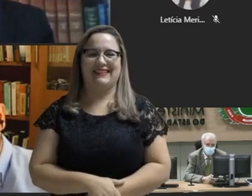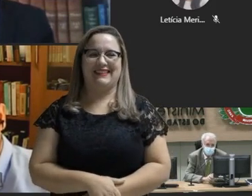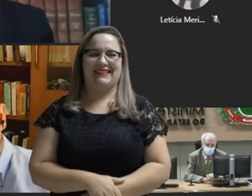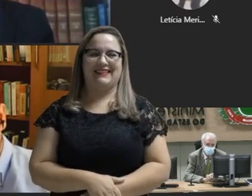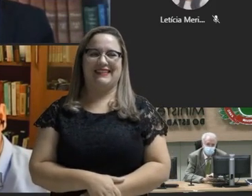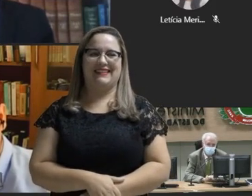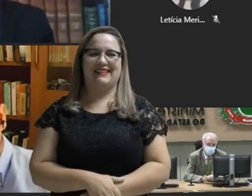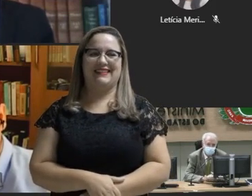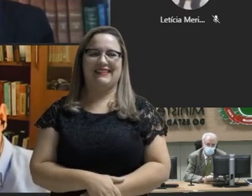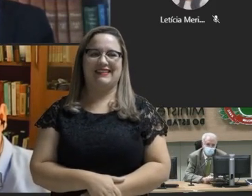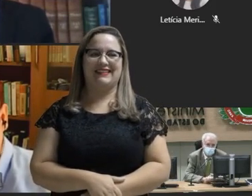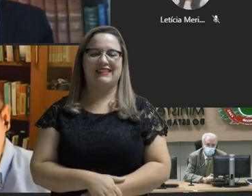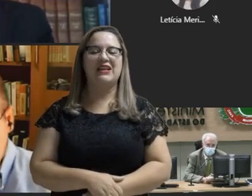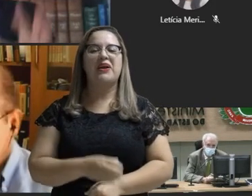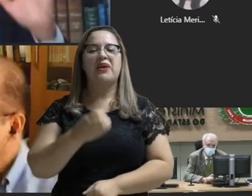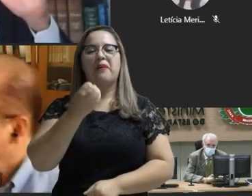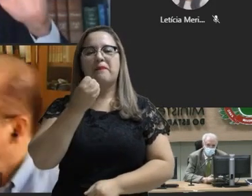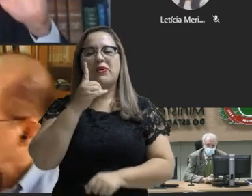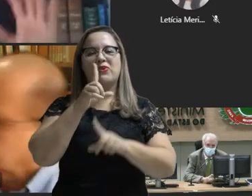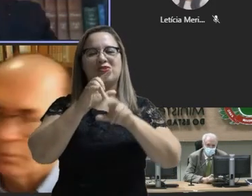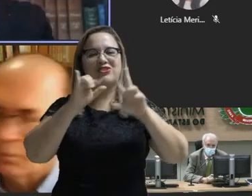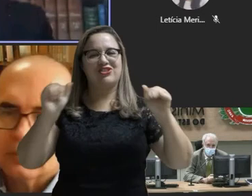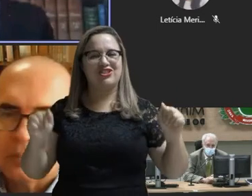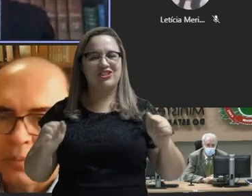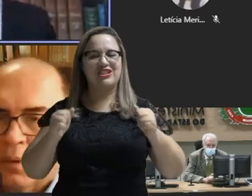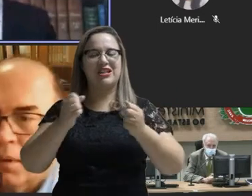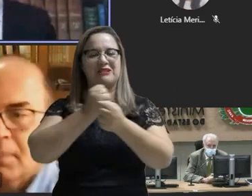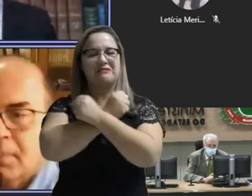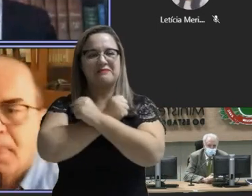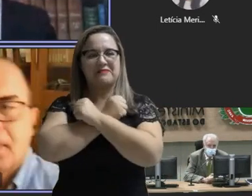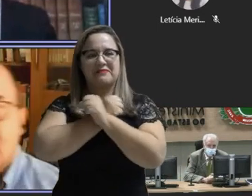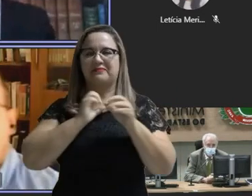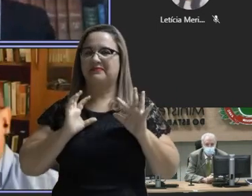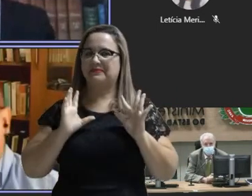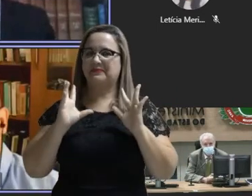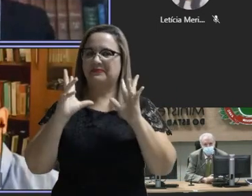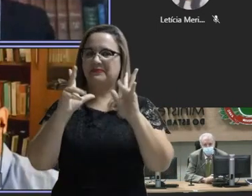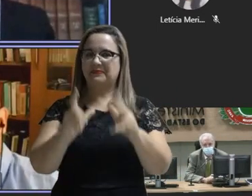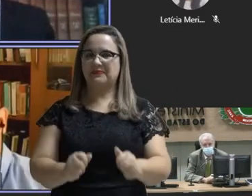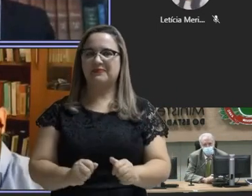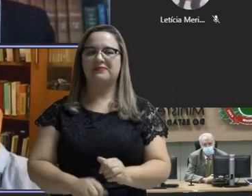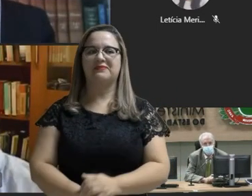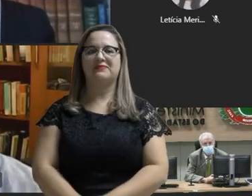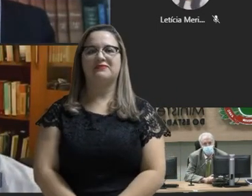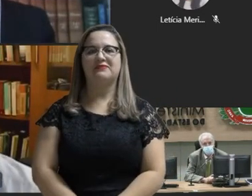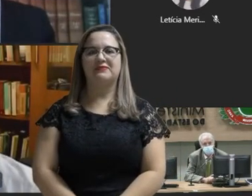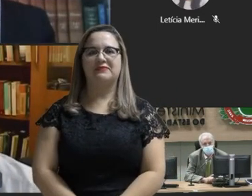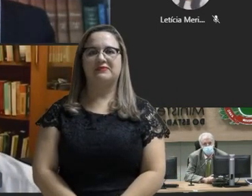Tá, bom dia, um grande abraço. Um abraço a todos. Até logo, bom dia.